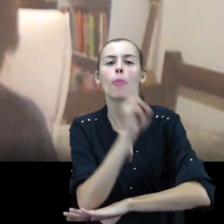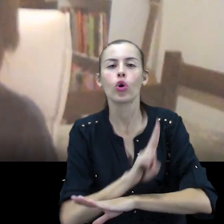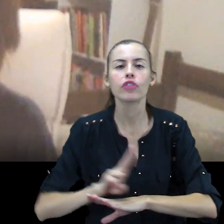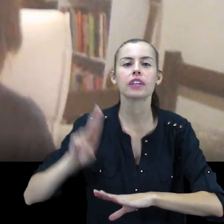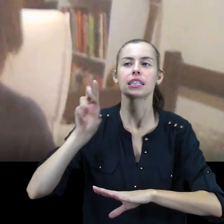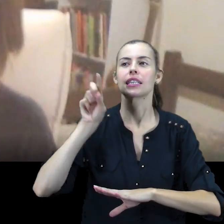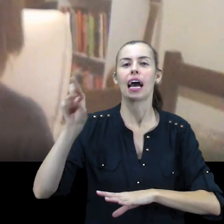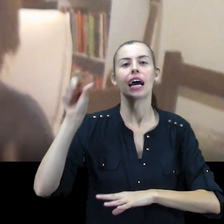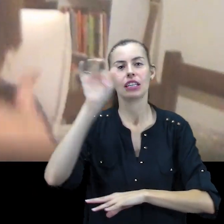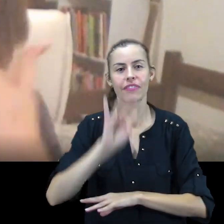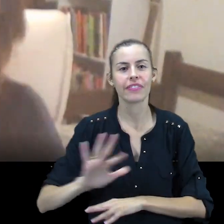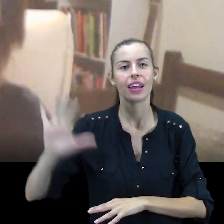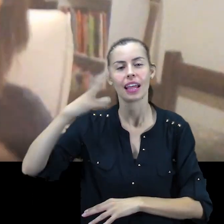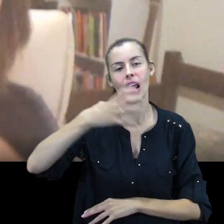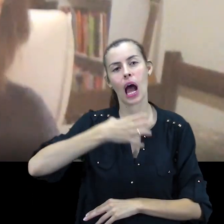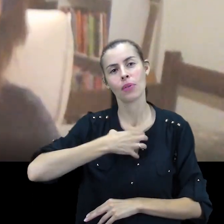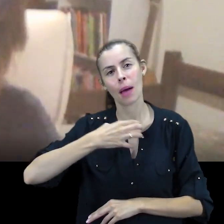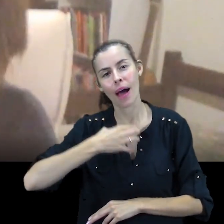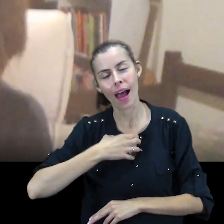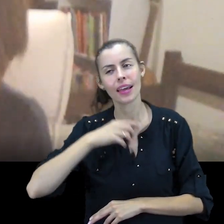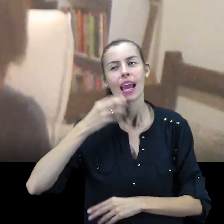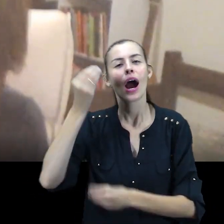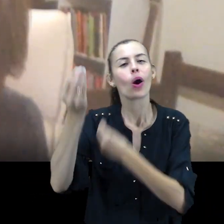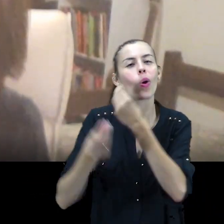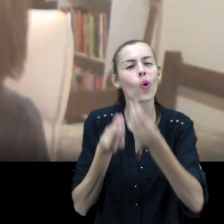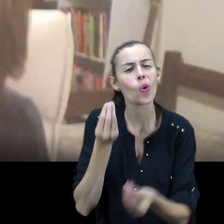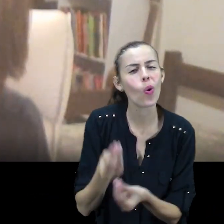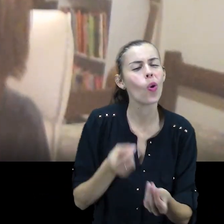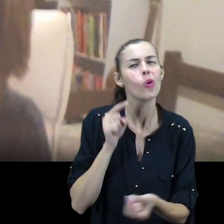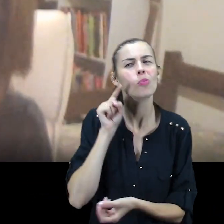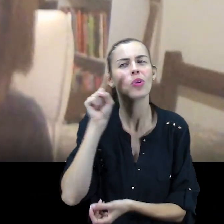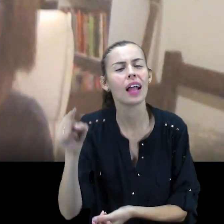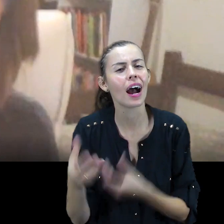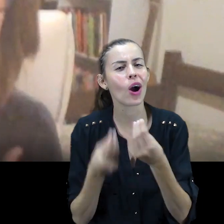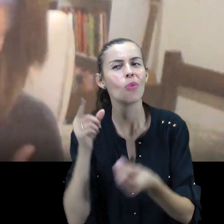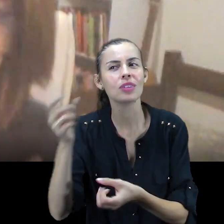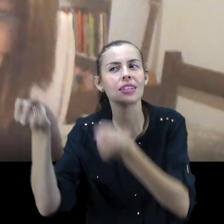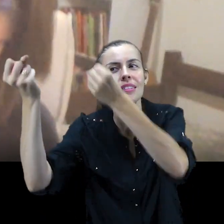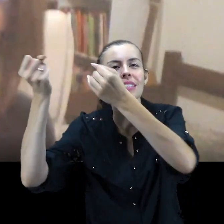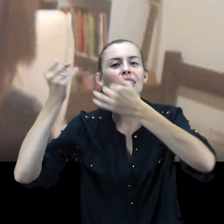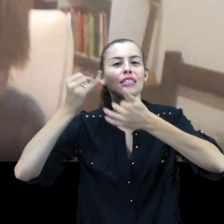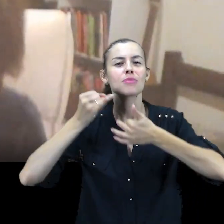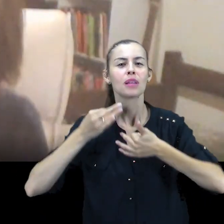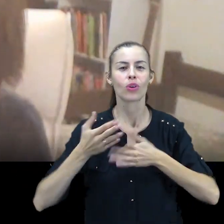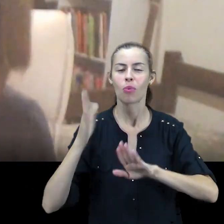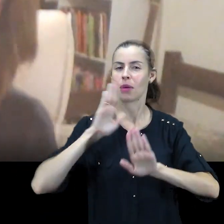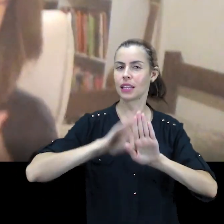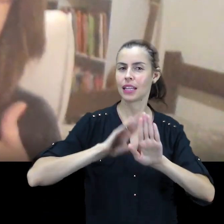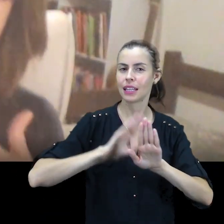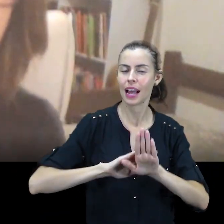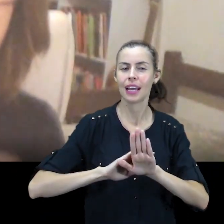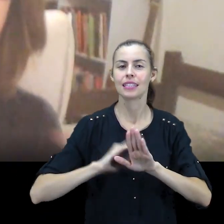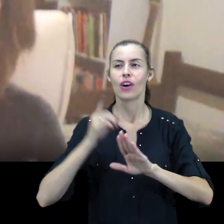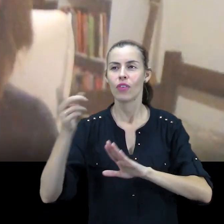bastidores aí, né? E a Carolina vai retomando esse histórico de modo que a gente compreenda, para além dos cursos, para além dos